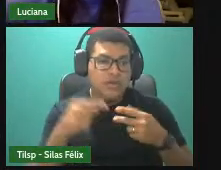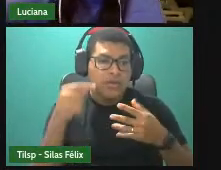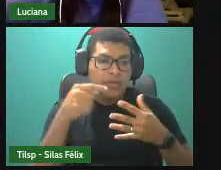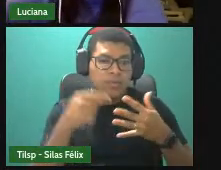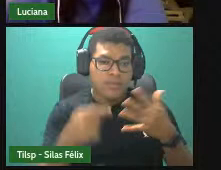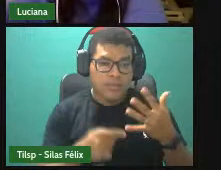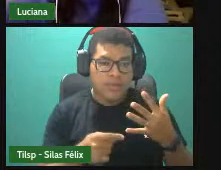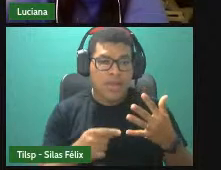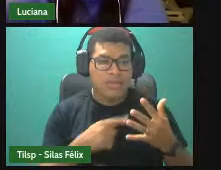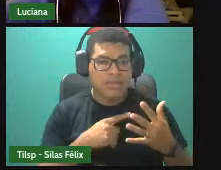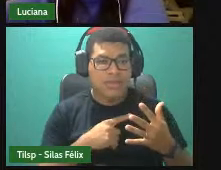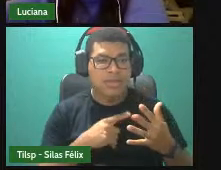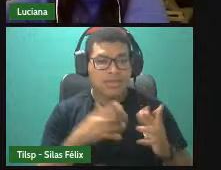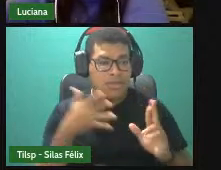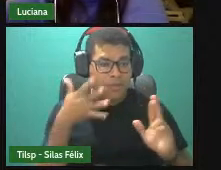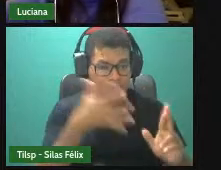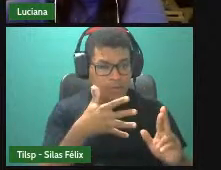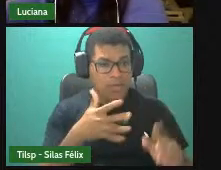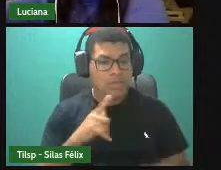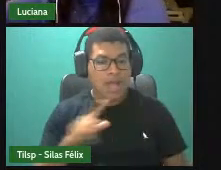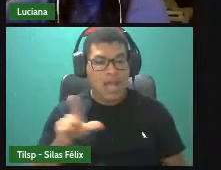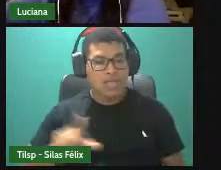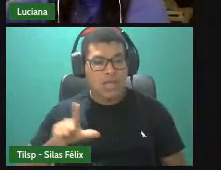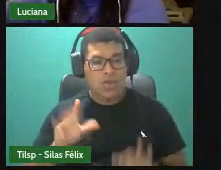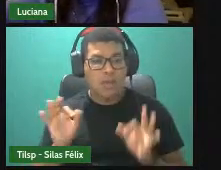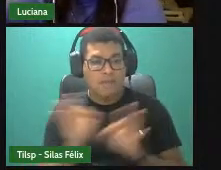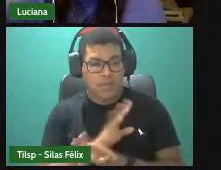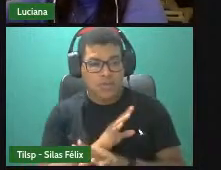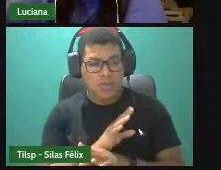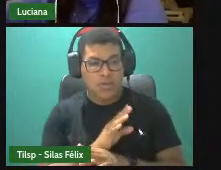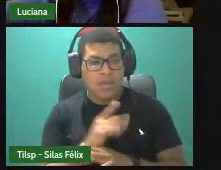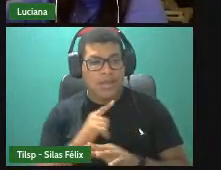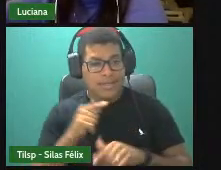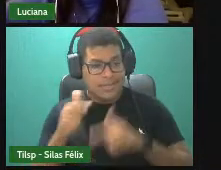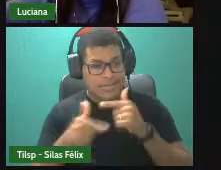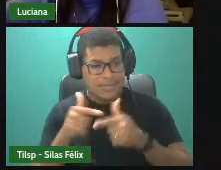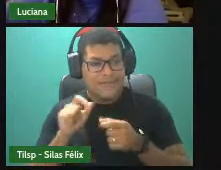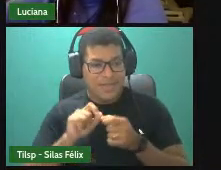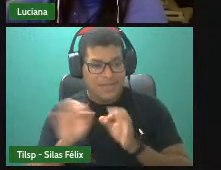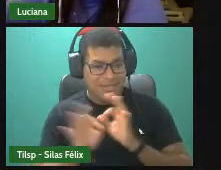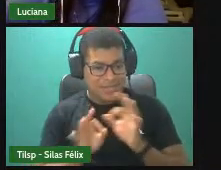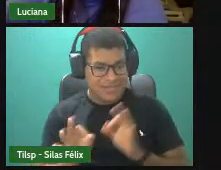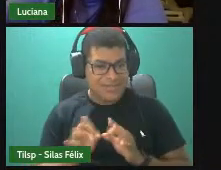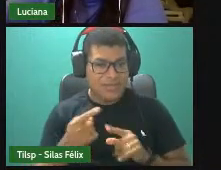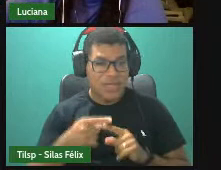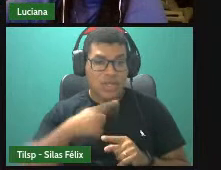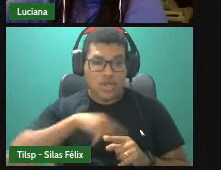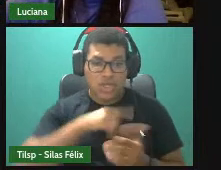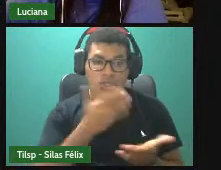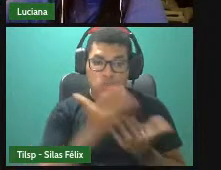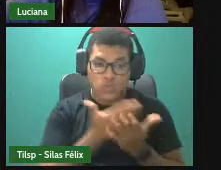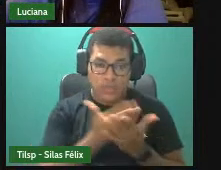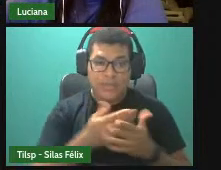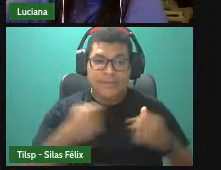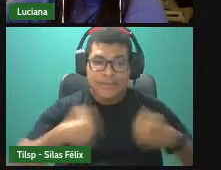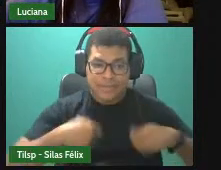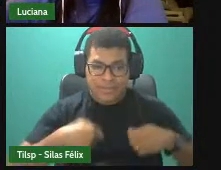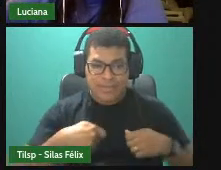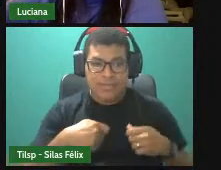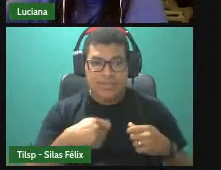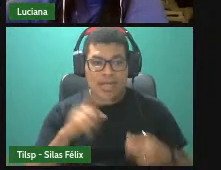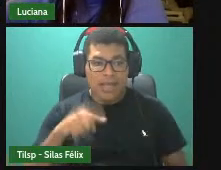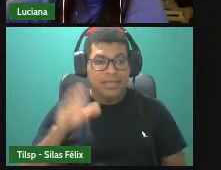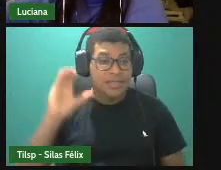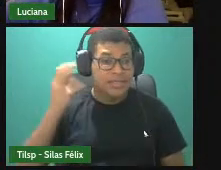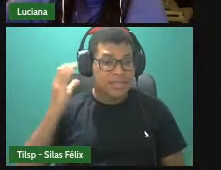todo embasado também em literatura, tá? Então, dá um trabalhinho de fazer, porque a gente tem que estudar bem e trazer ciência para